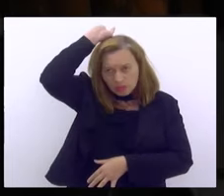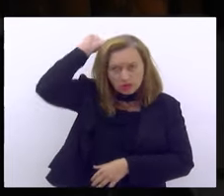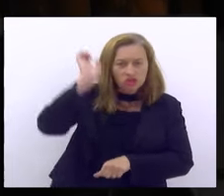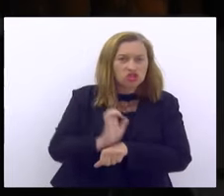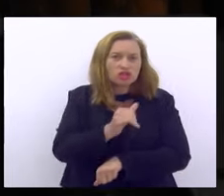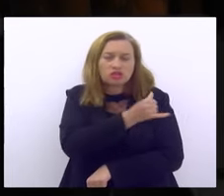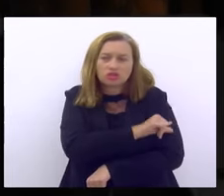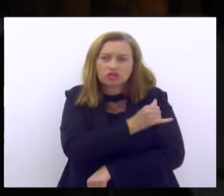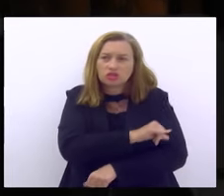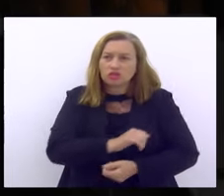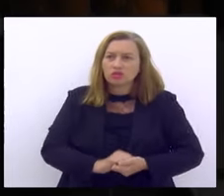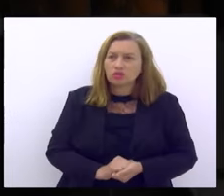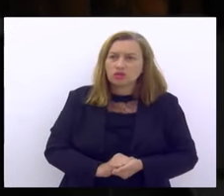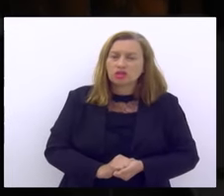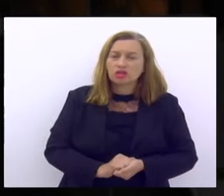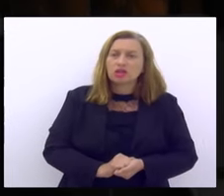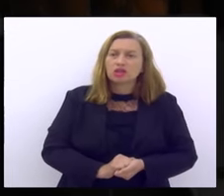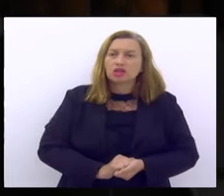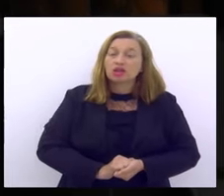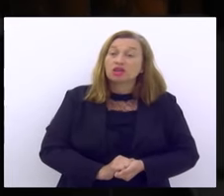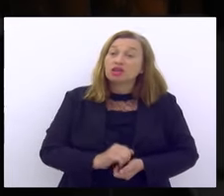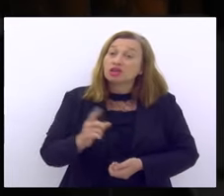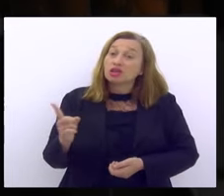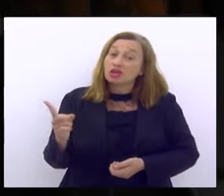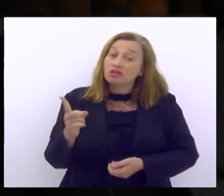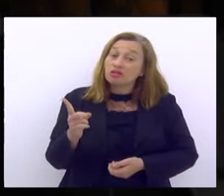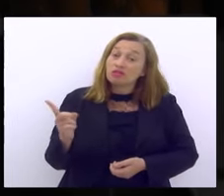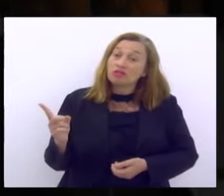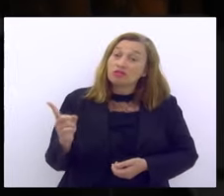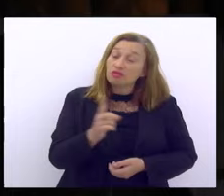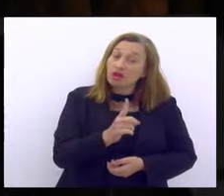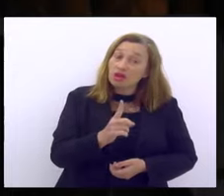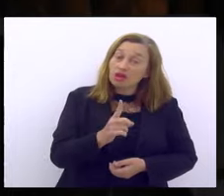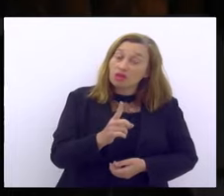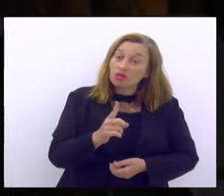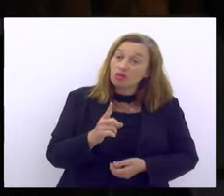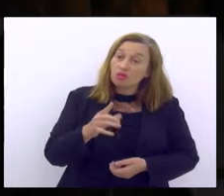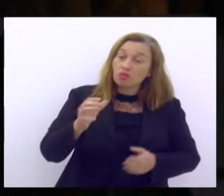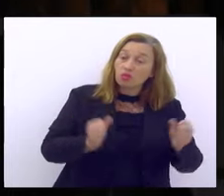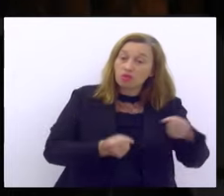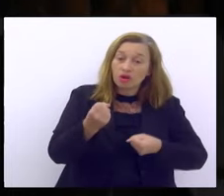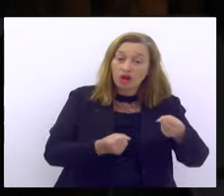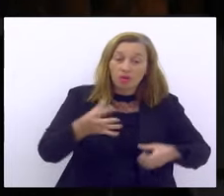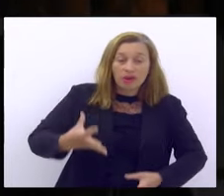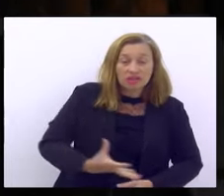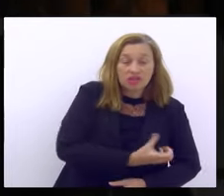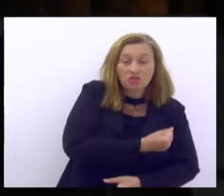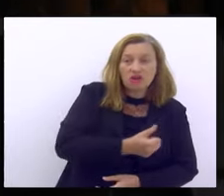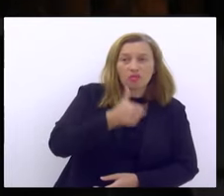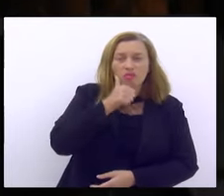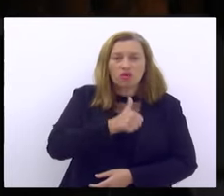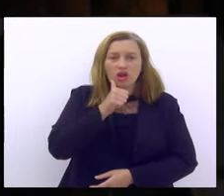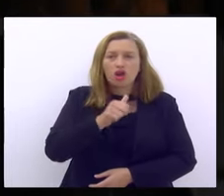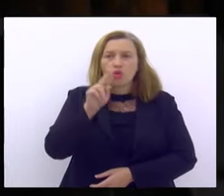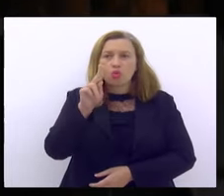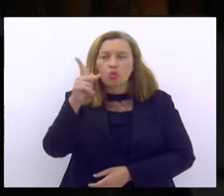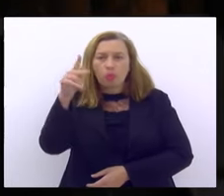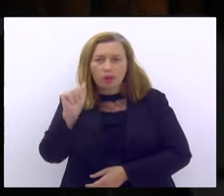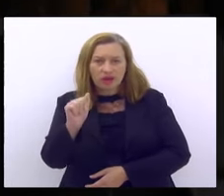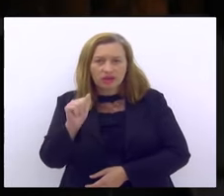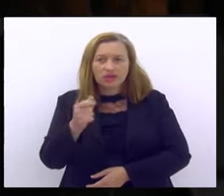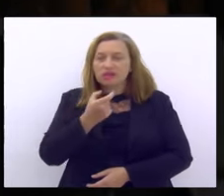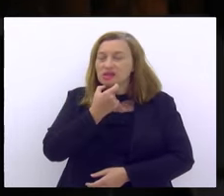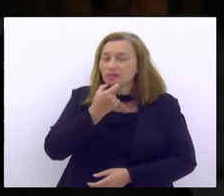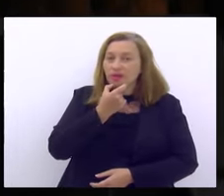que direcionou uma viatura, que salvou aquela mulher, a levou para a UPA da Penha e lá ela permaneceu. Estão